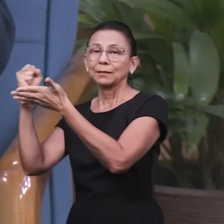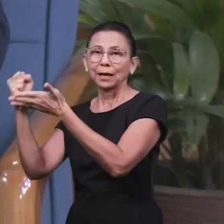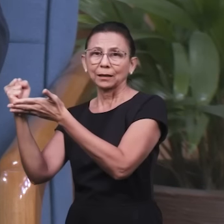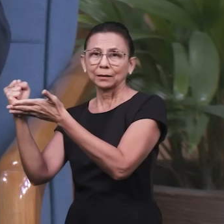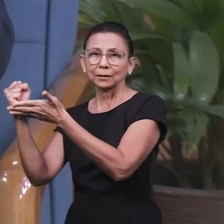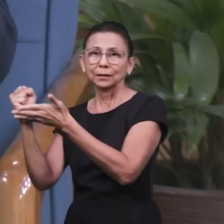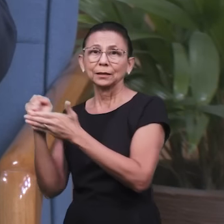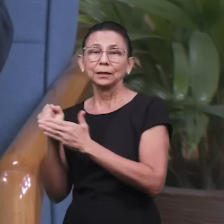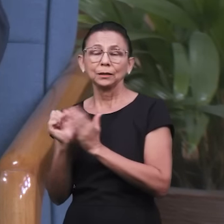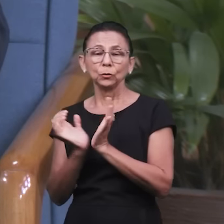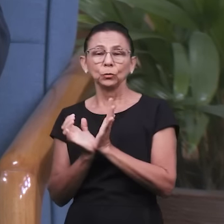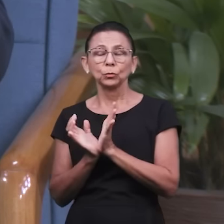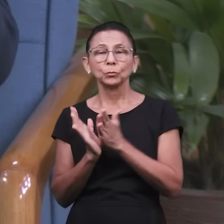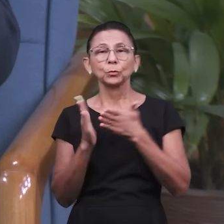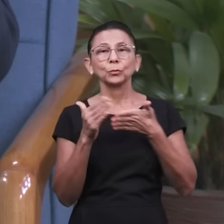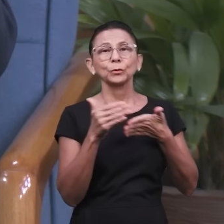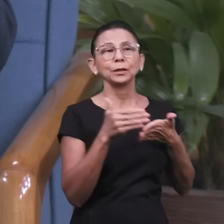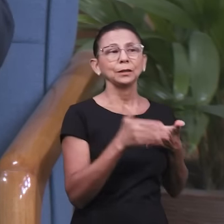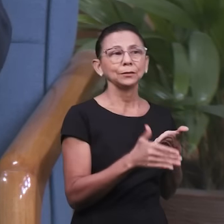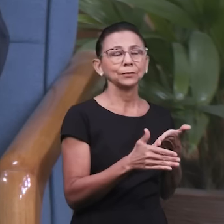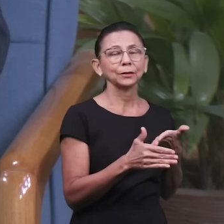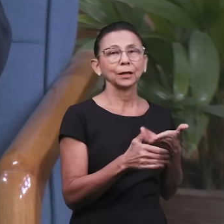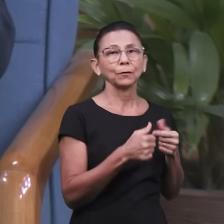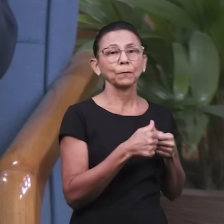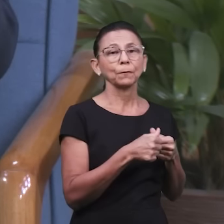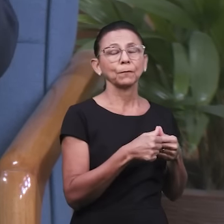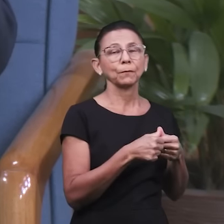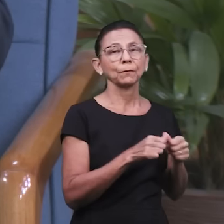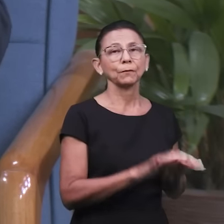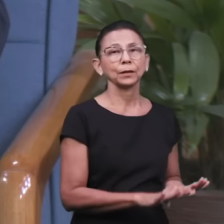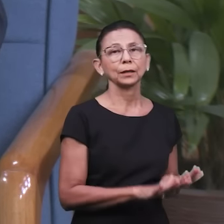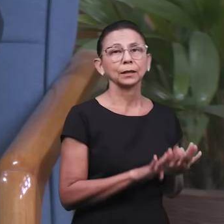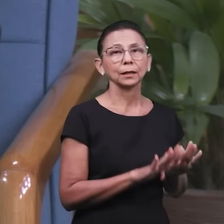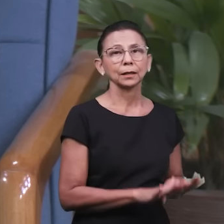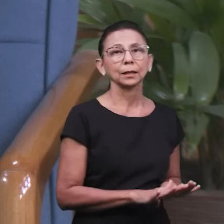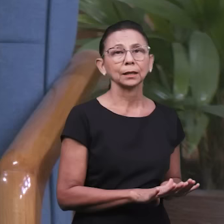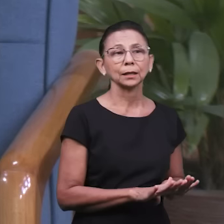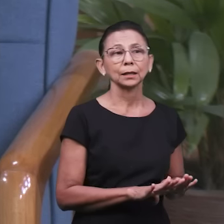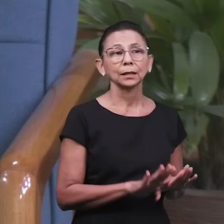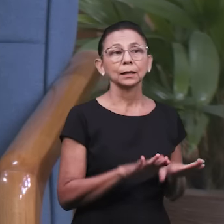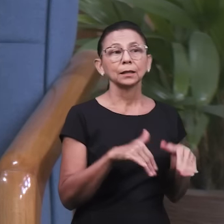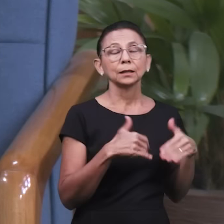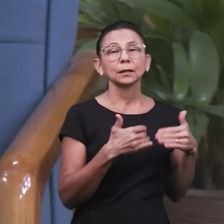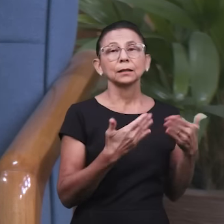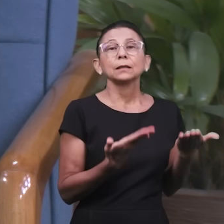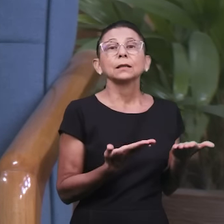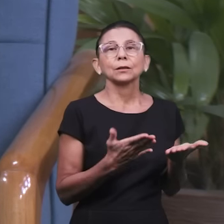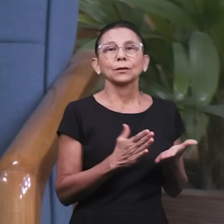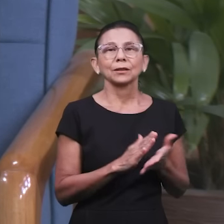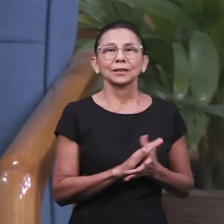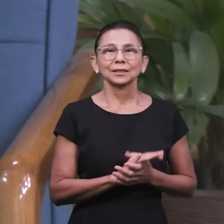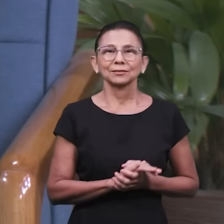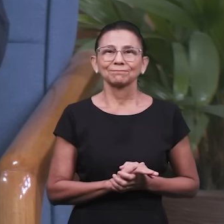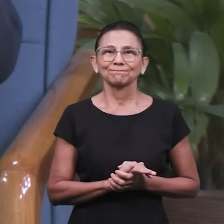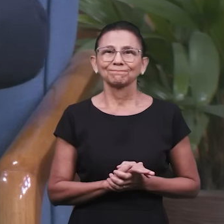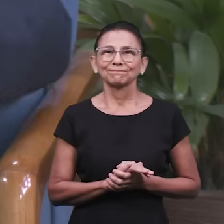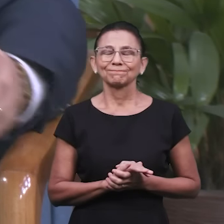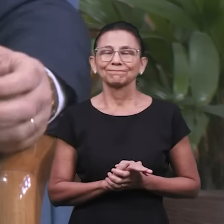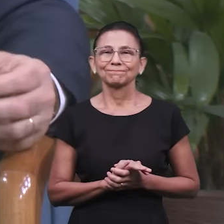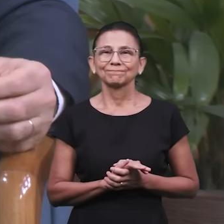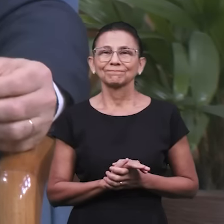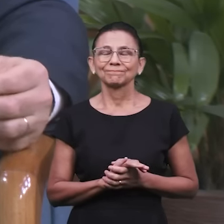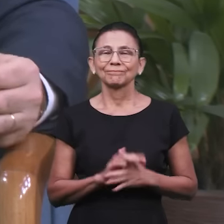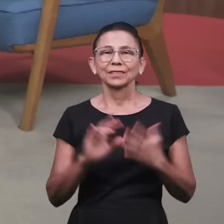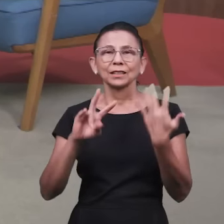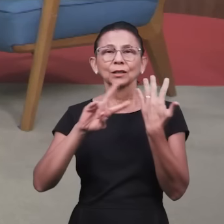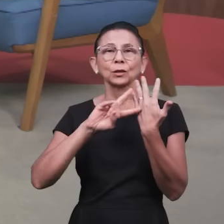vai ser profeticamente a sua maneira de agir e quais as consequências desse momento na sua